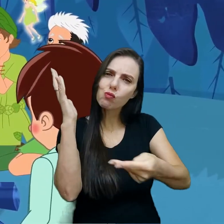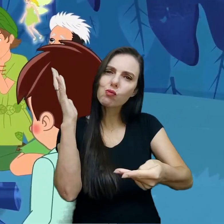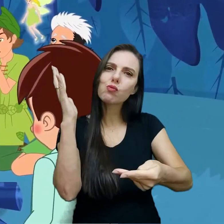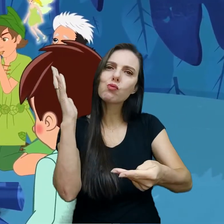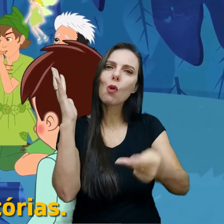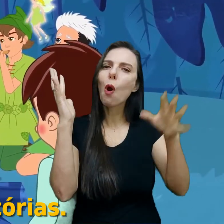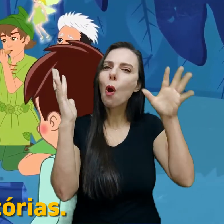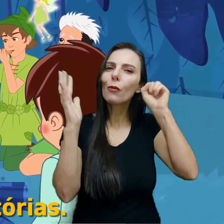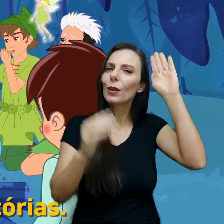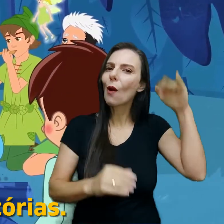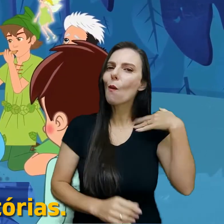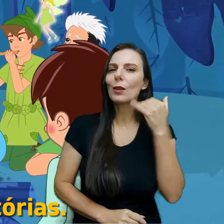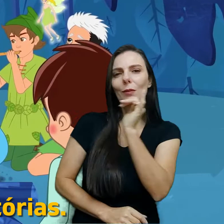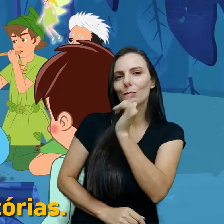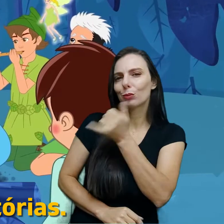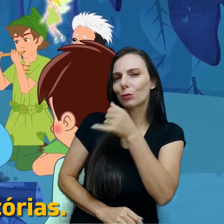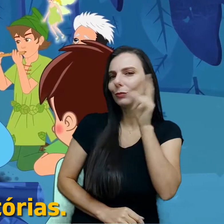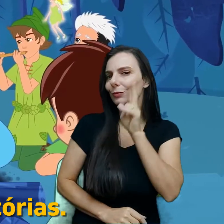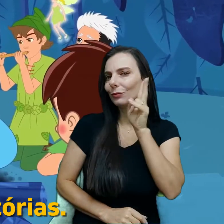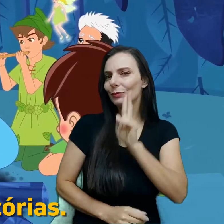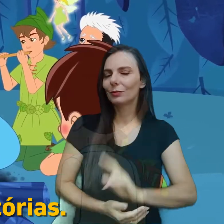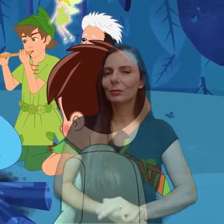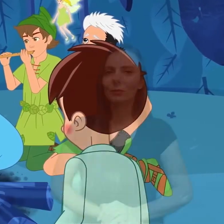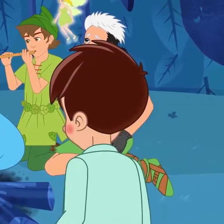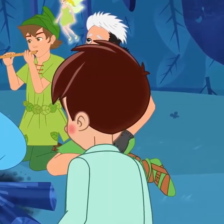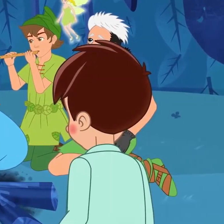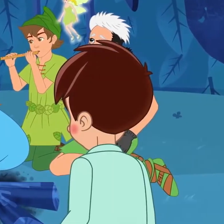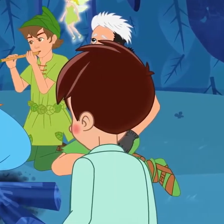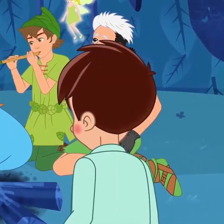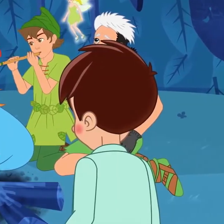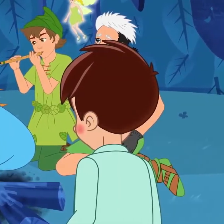das árvores, ouvindo o Andy contar histórias.